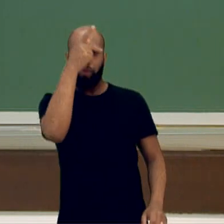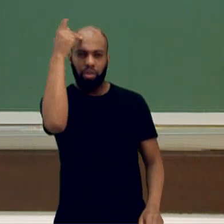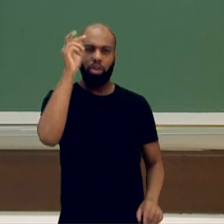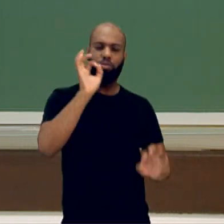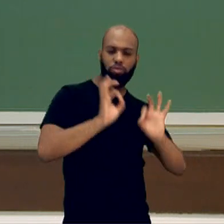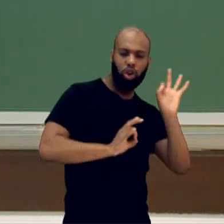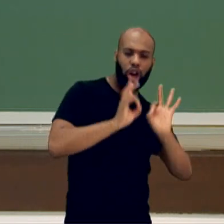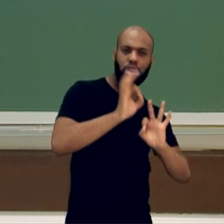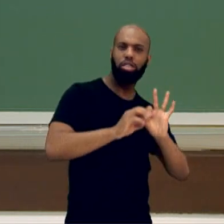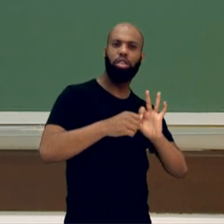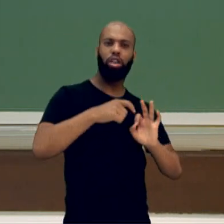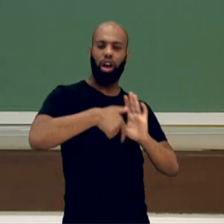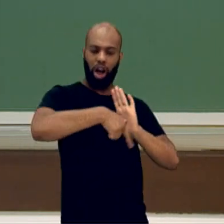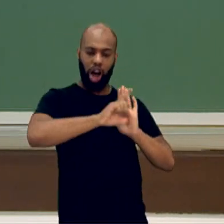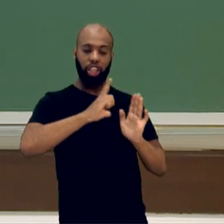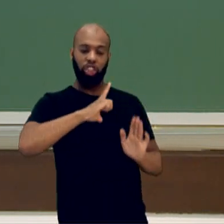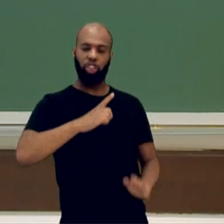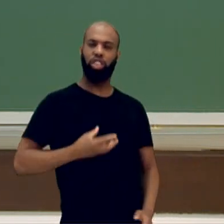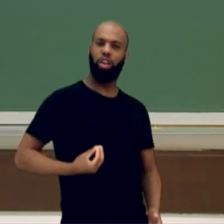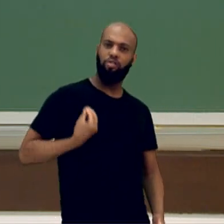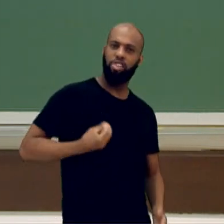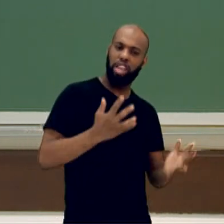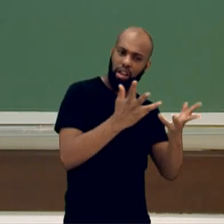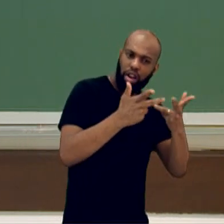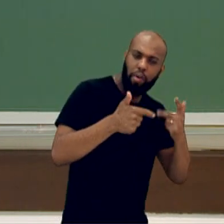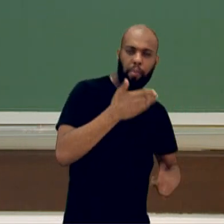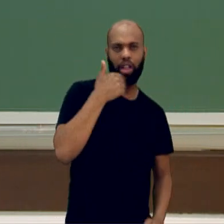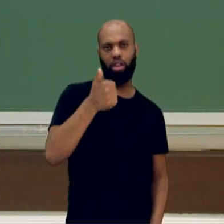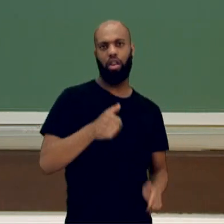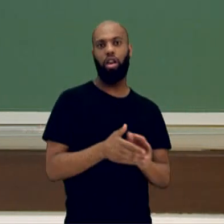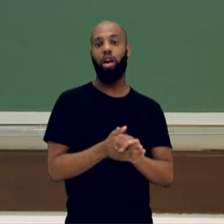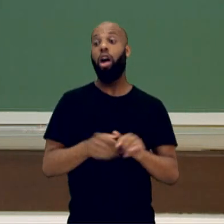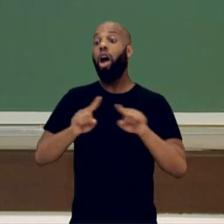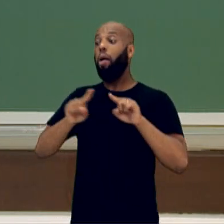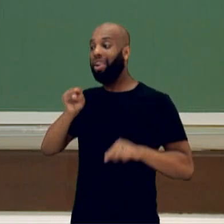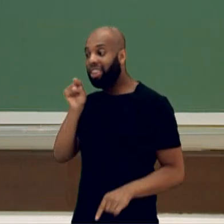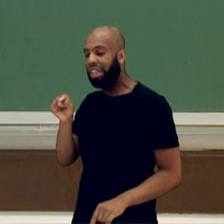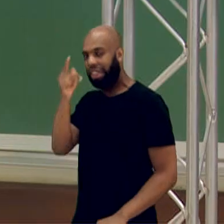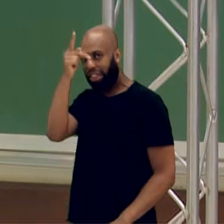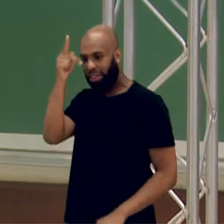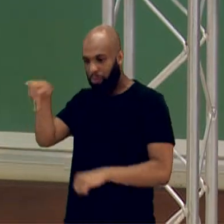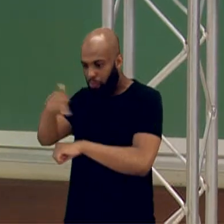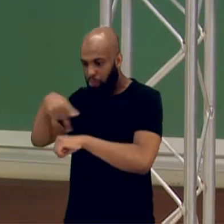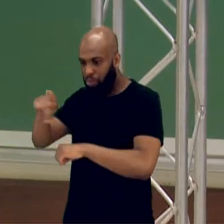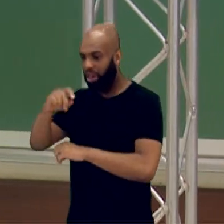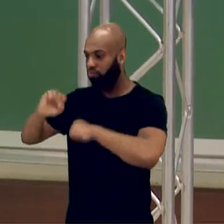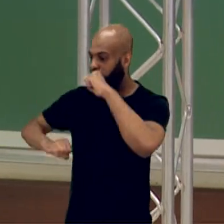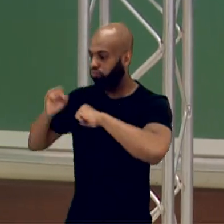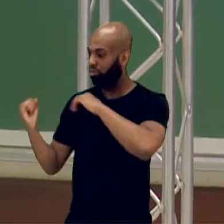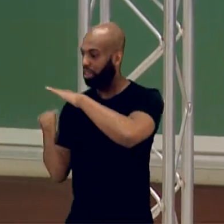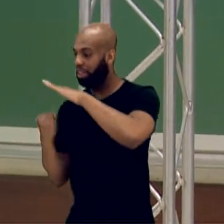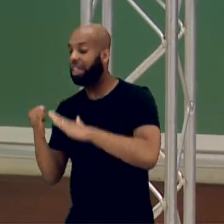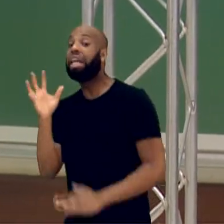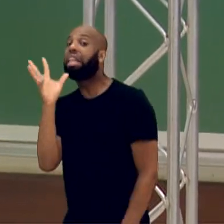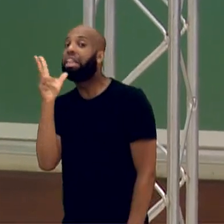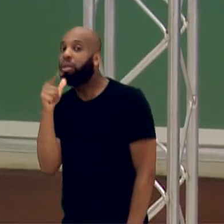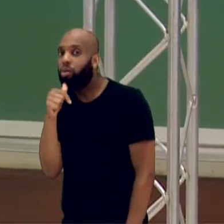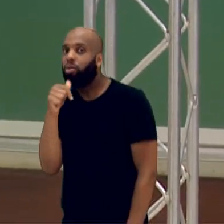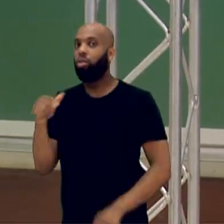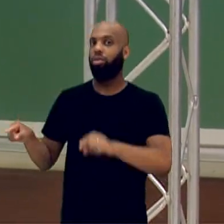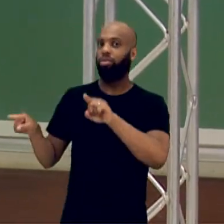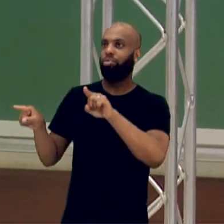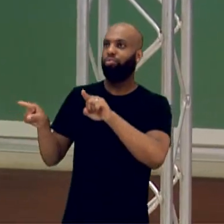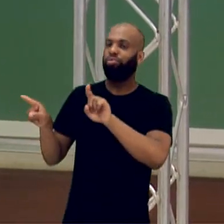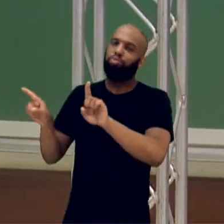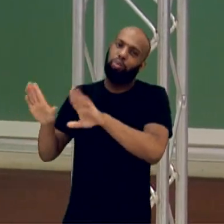essa qualidade de vida, esse trabalho melhor. Mas nos que se industrializaram tardiamente e, portanto, também se urbanizaram